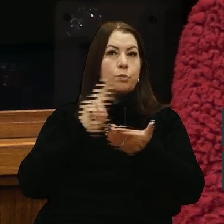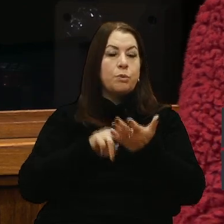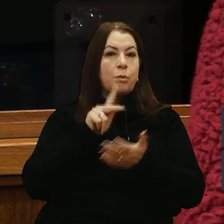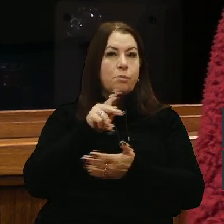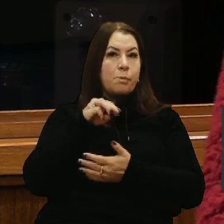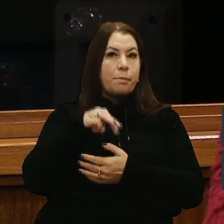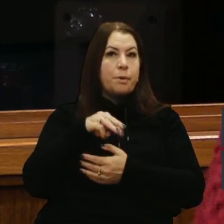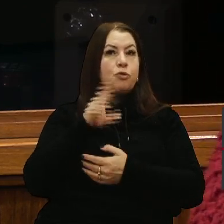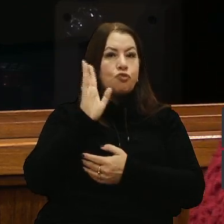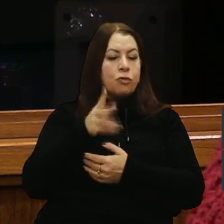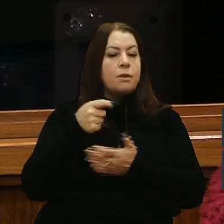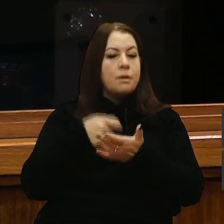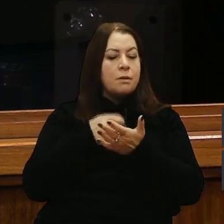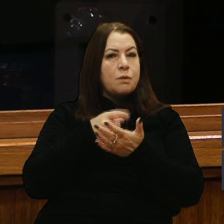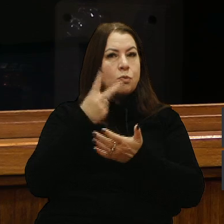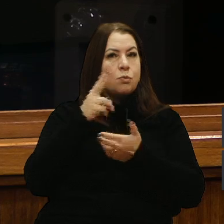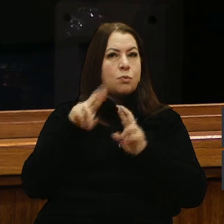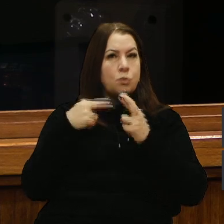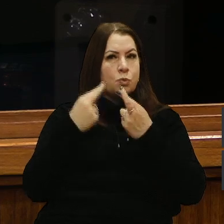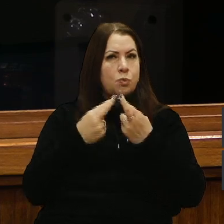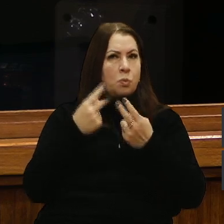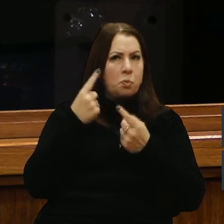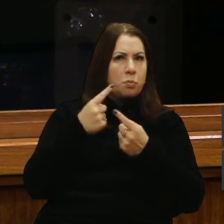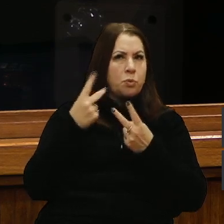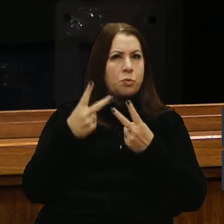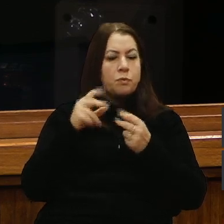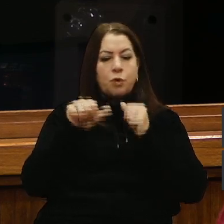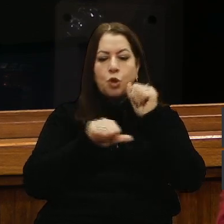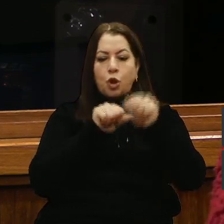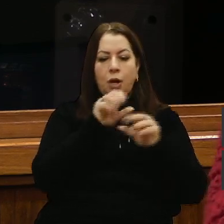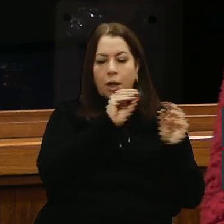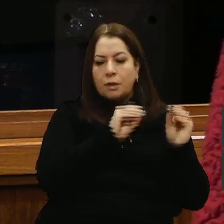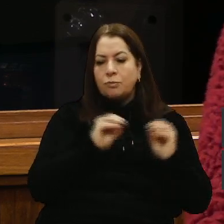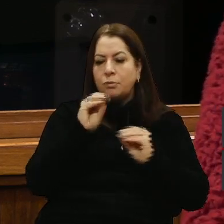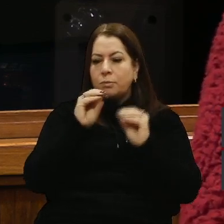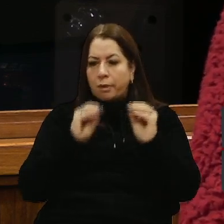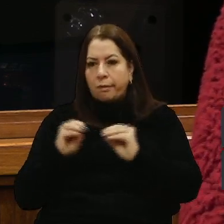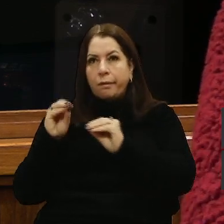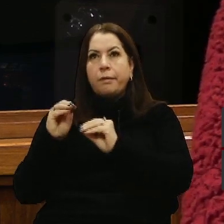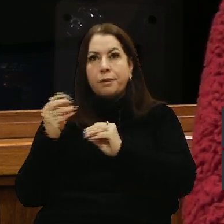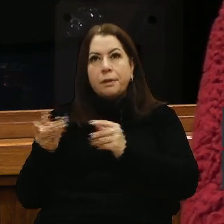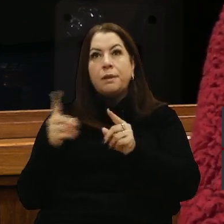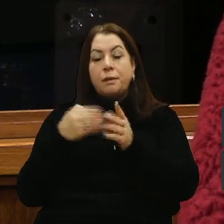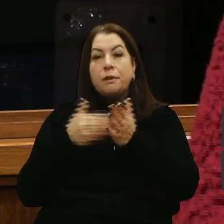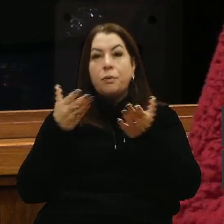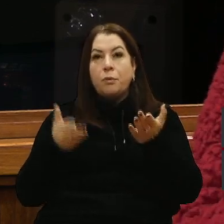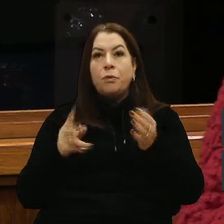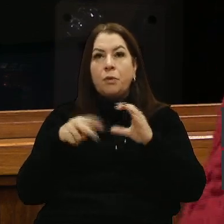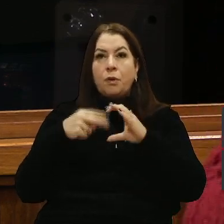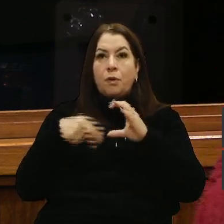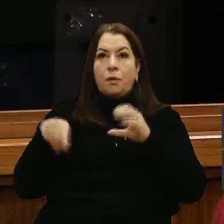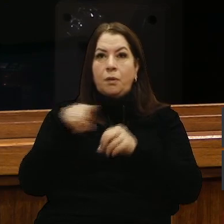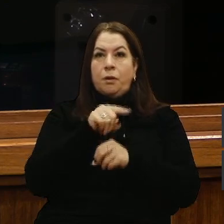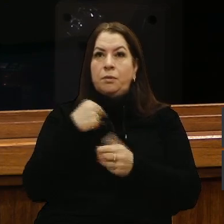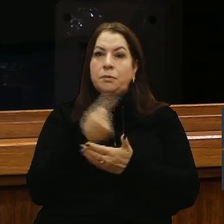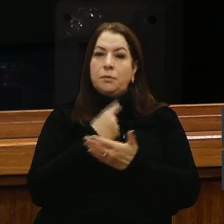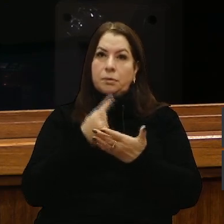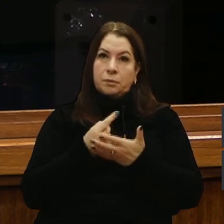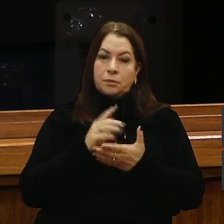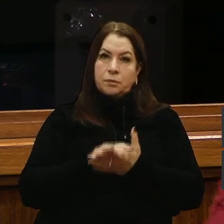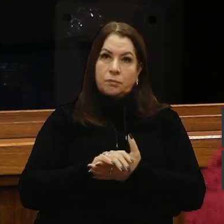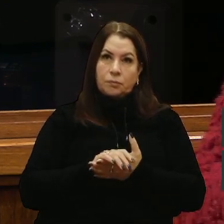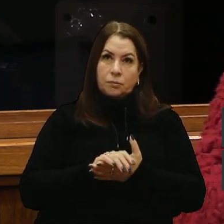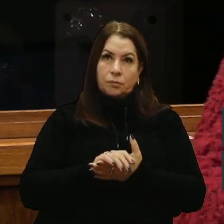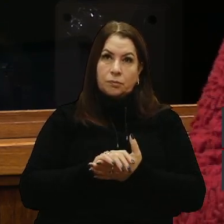tentado 2 reuniões, se eu não me engano, 1 ou 2 foram transferidas, e até hoje a Câmara Municipal de Caxias do